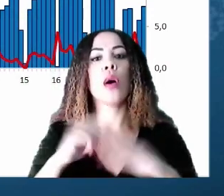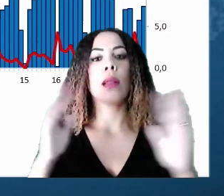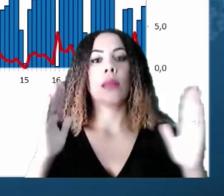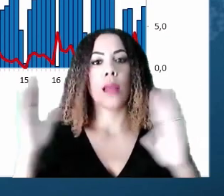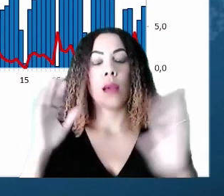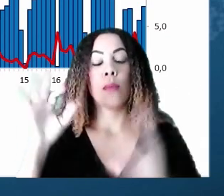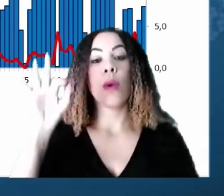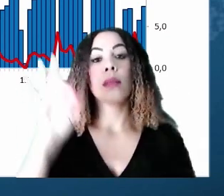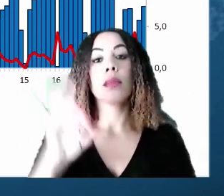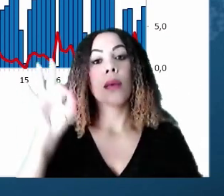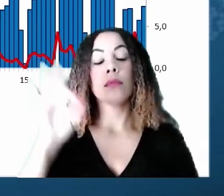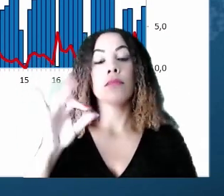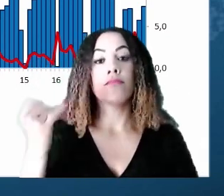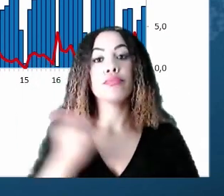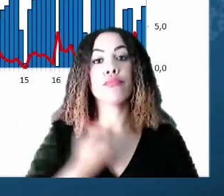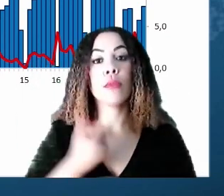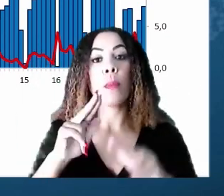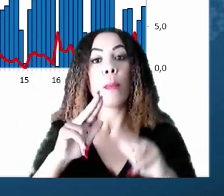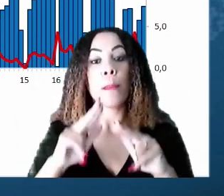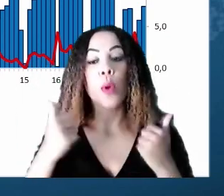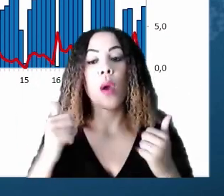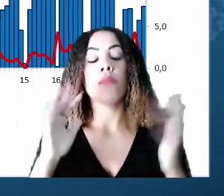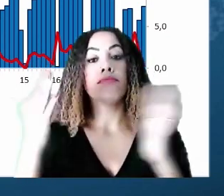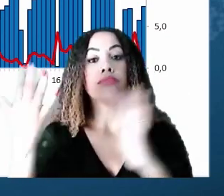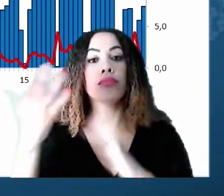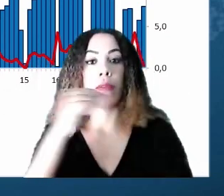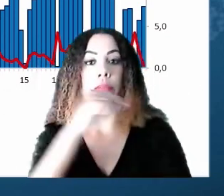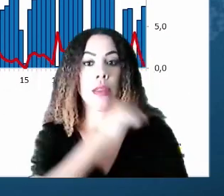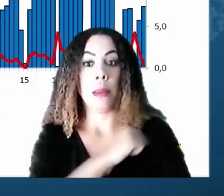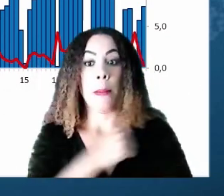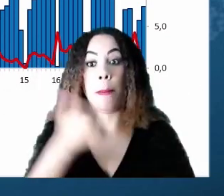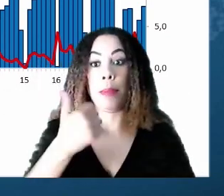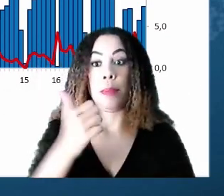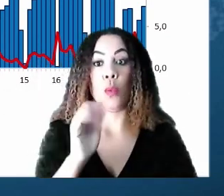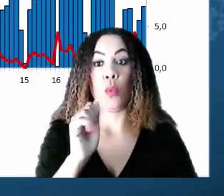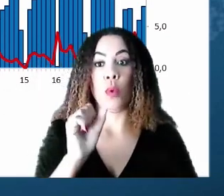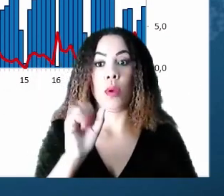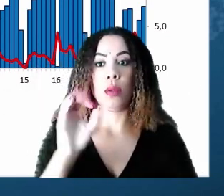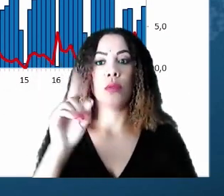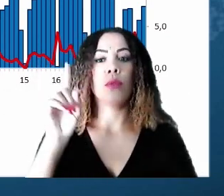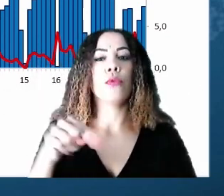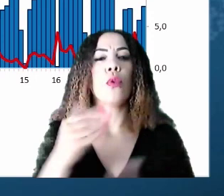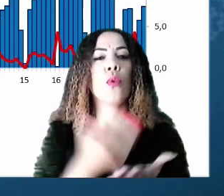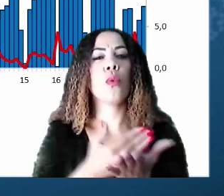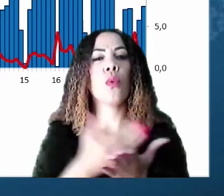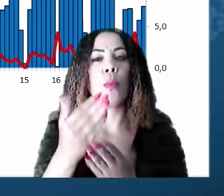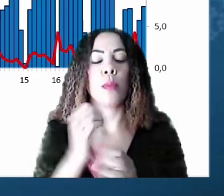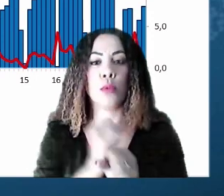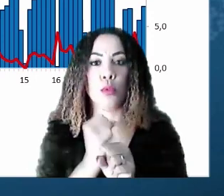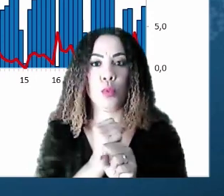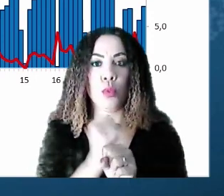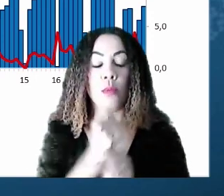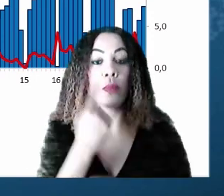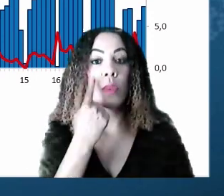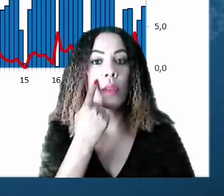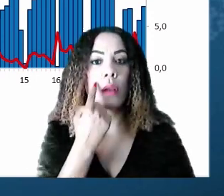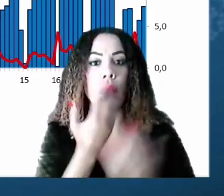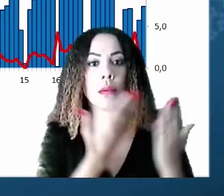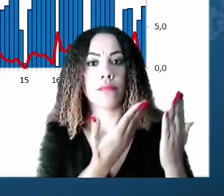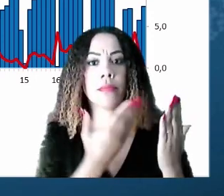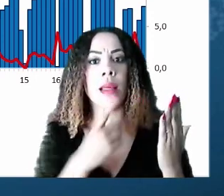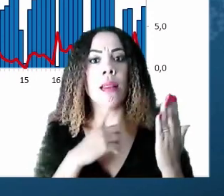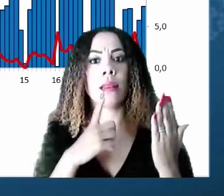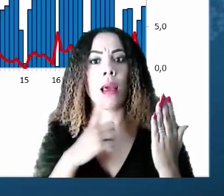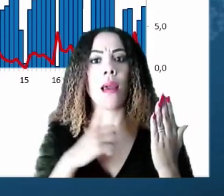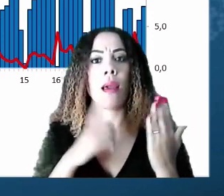de eventos supostamente atribuível à vacinação, o primeiro caso foi lá no início do ano. Veja, aqui nós identificamos casos, a